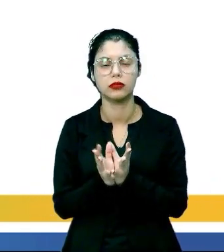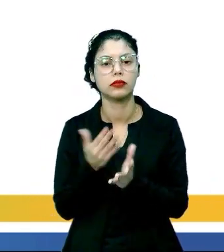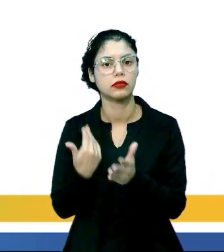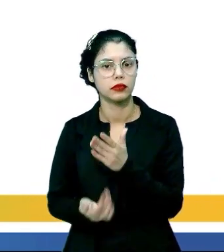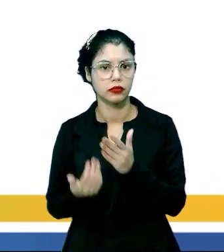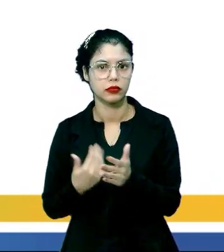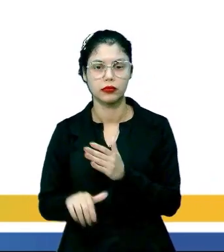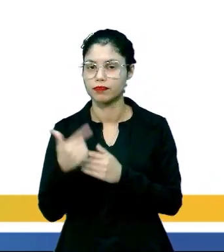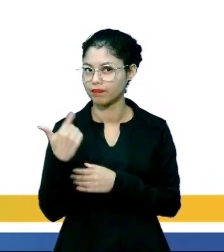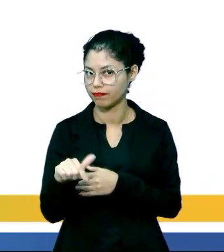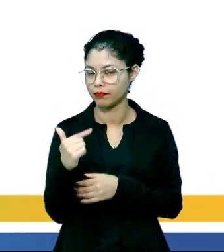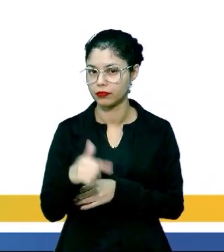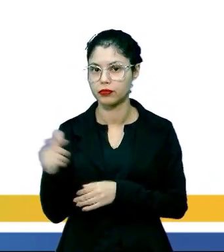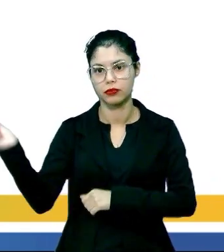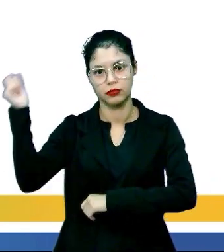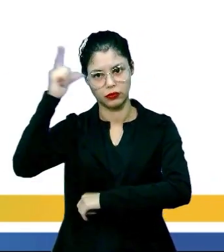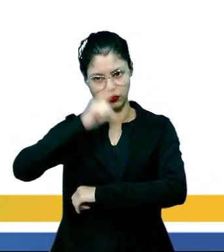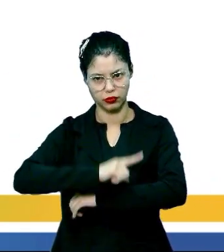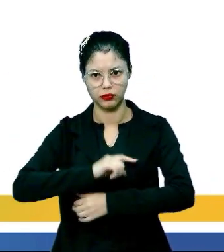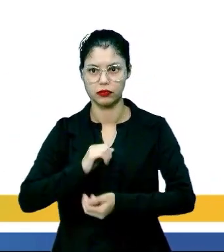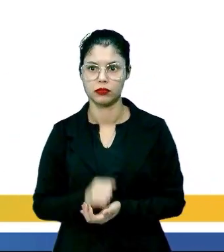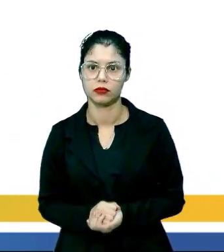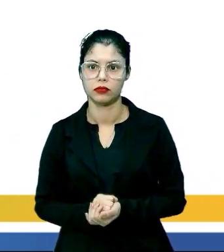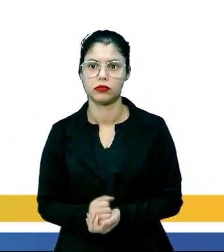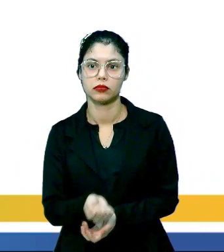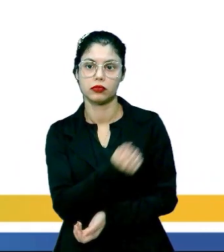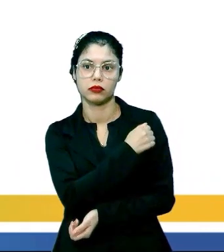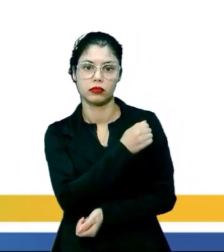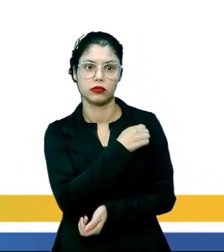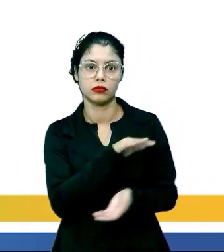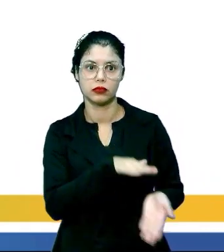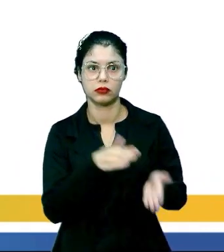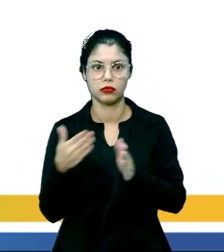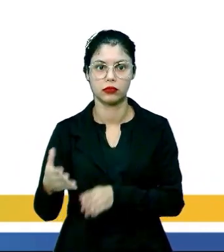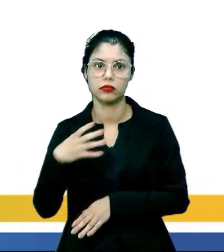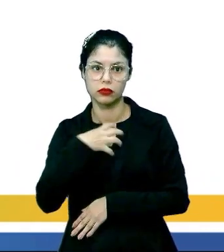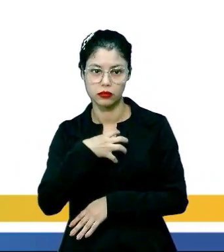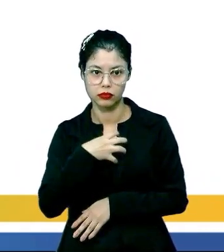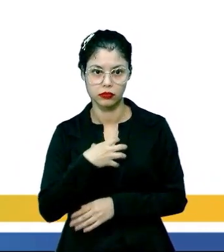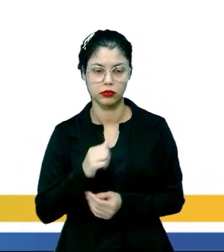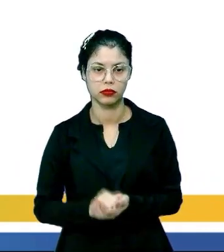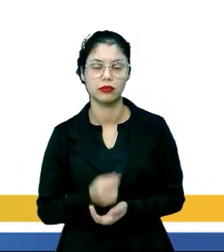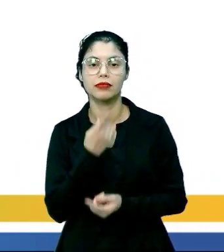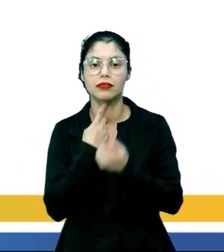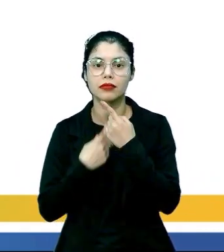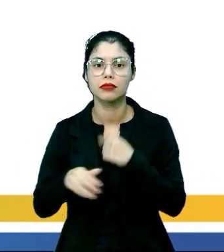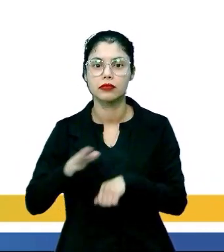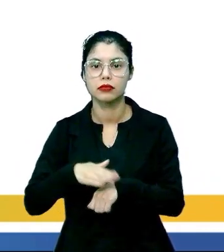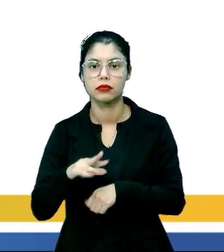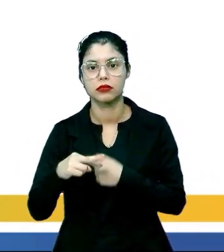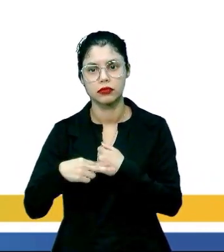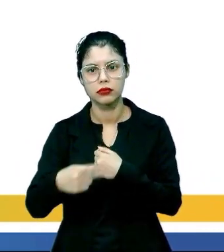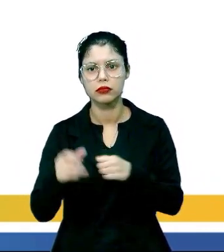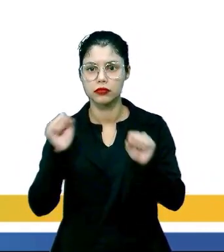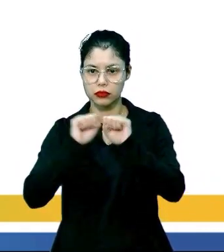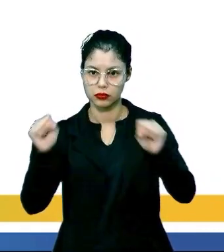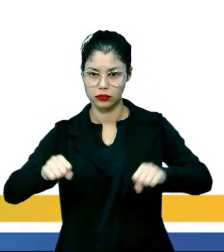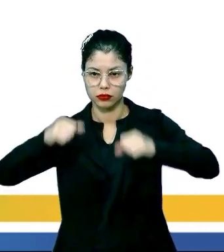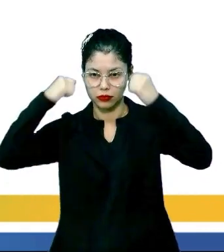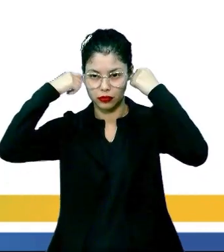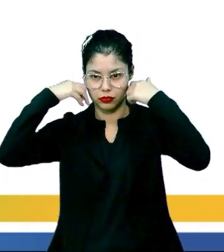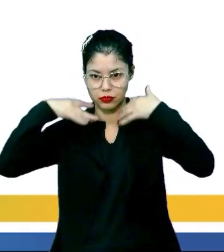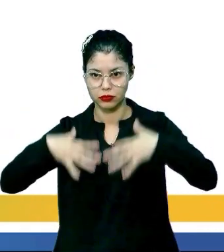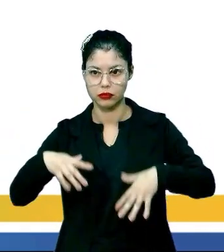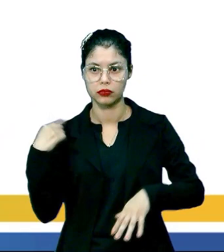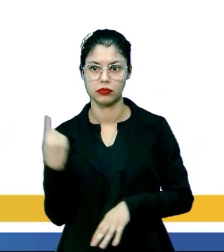esse grupo estava perdido, sem água e debaixo de sol, os estudantes passaram a sentir cada vez mais sede. Consequentemente,